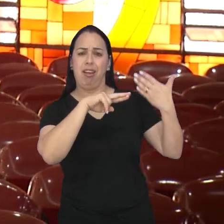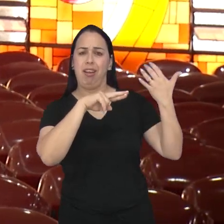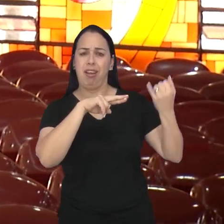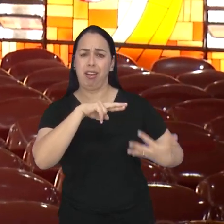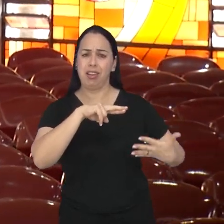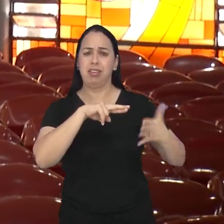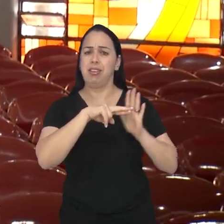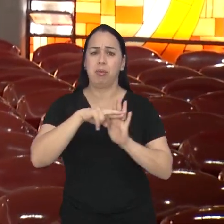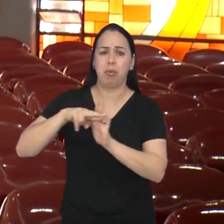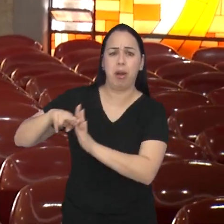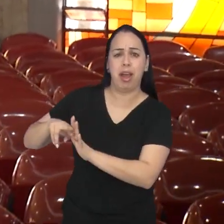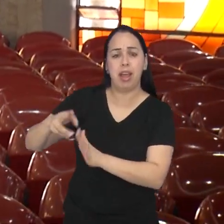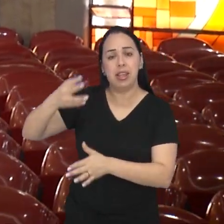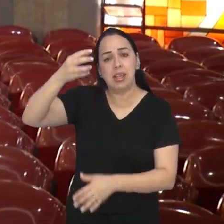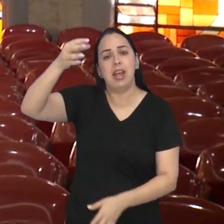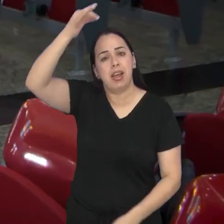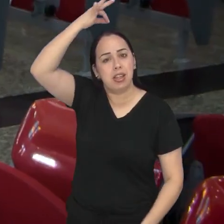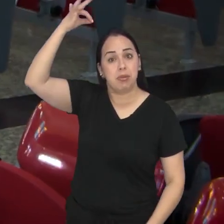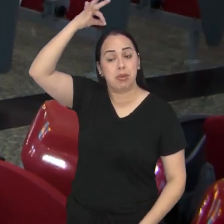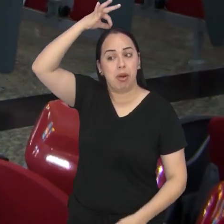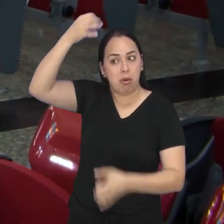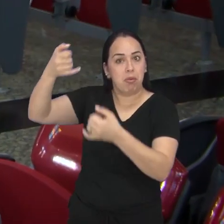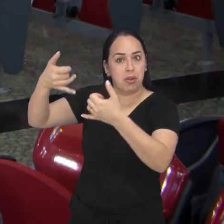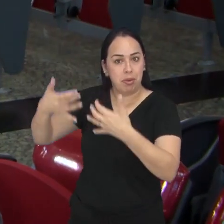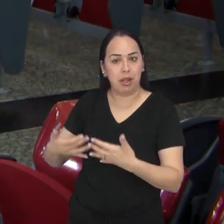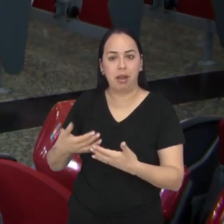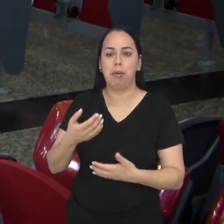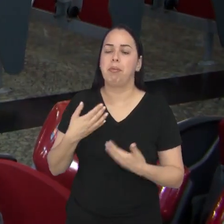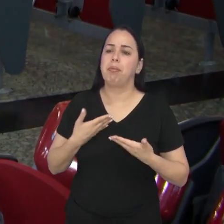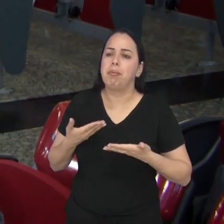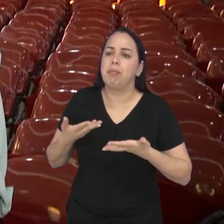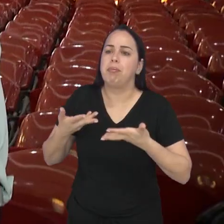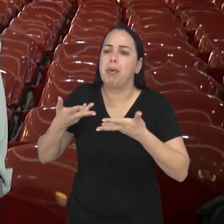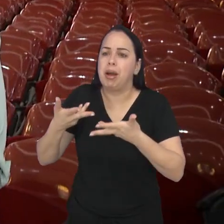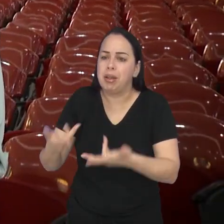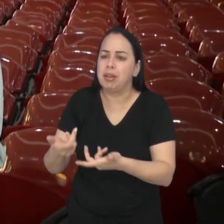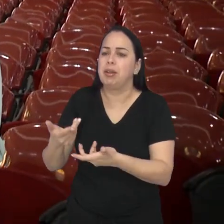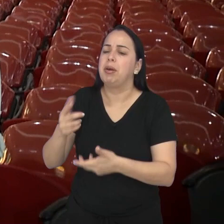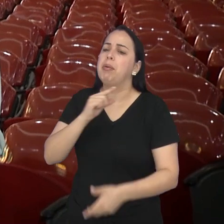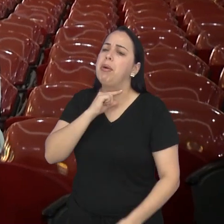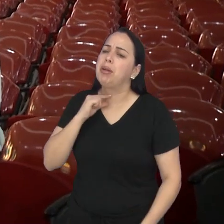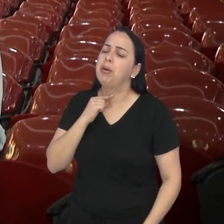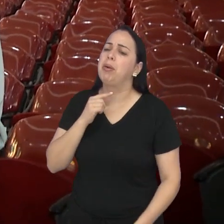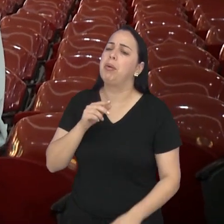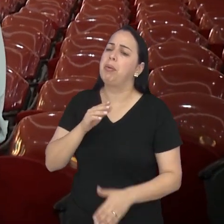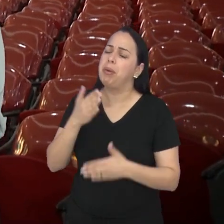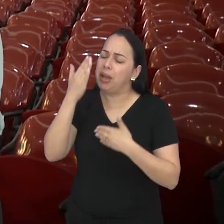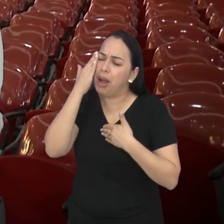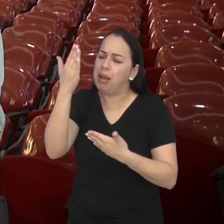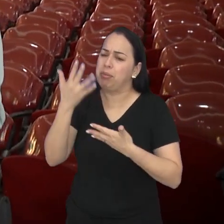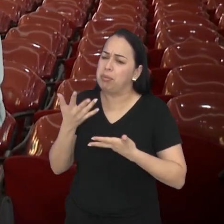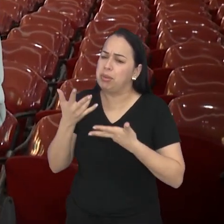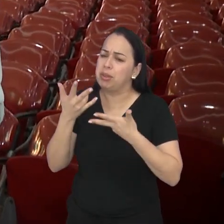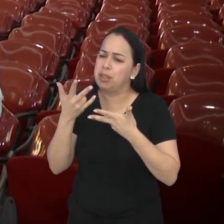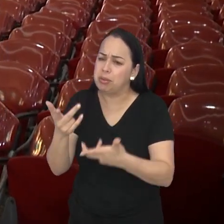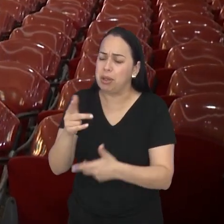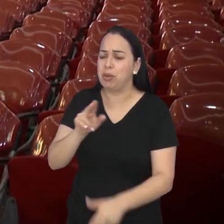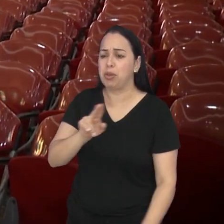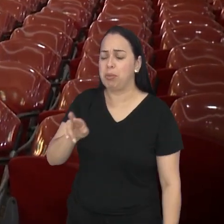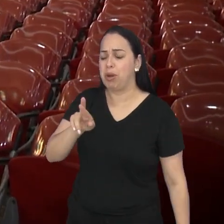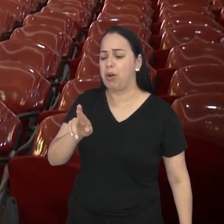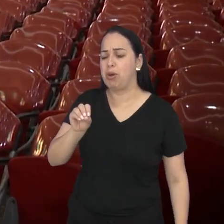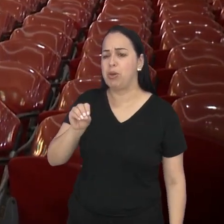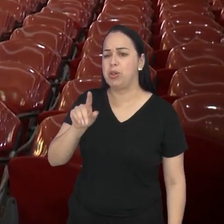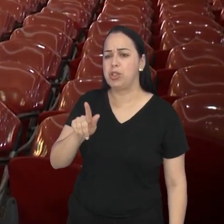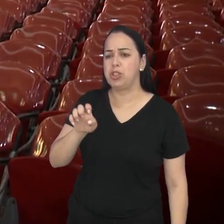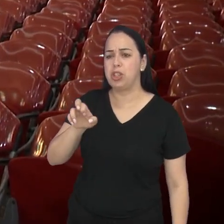Quem me recebe hoje é o Padre Rogério Félix, pároco aqui do Espírito Santo. Obrigada, viu, Padre, por me receber. Seja bem-vinda. Padre, eu quero começar